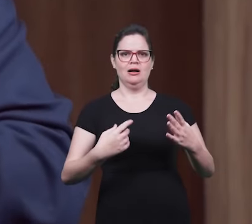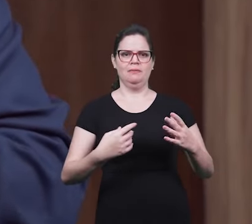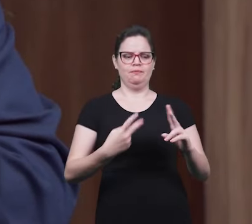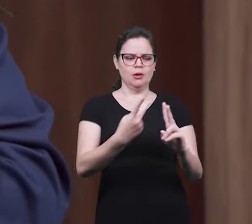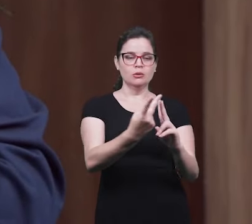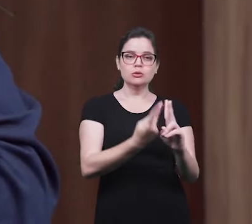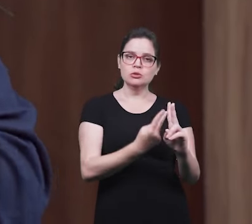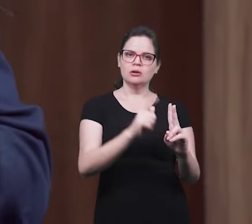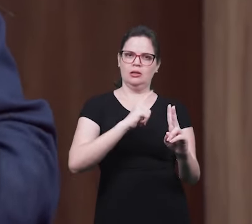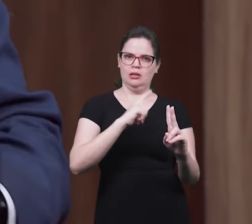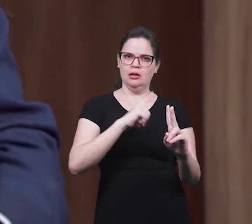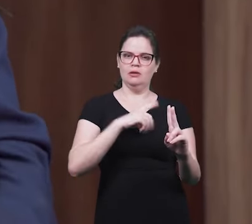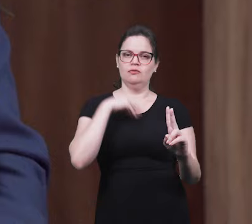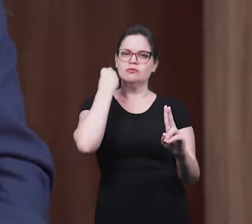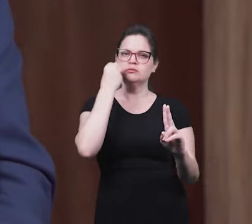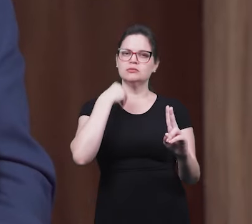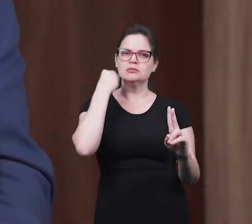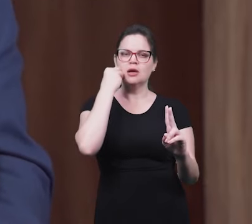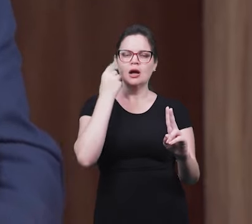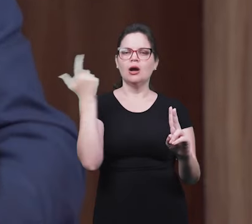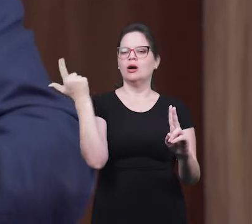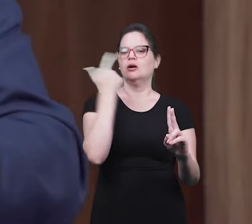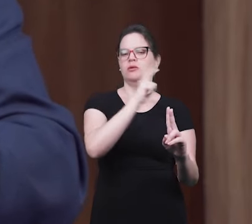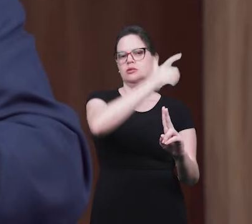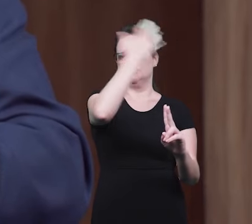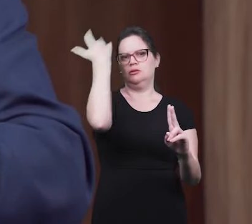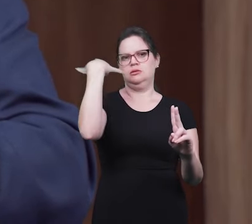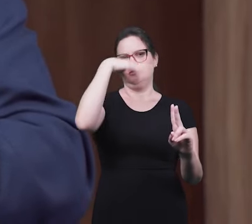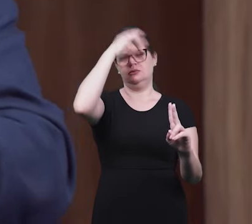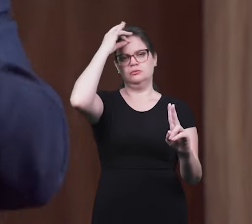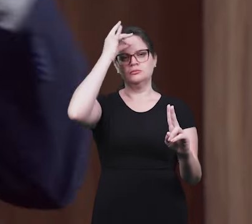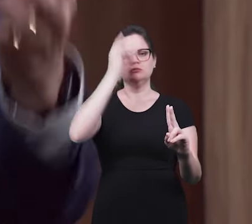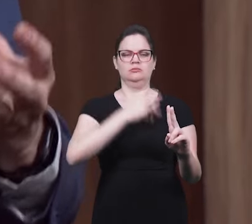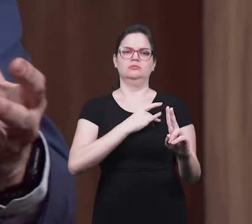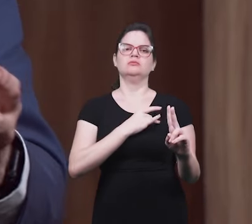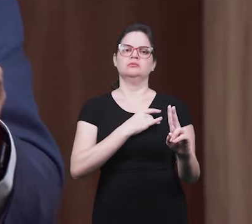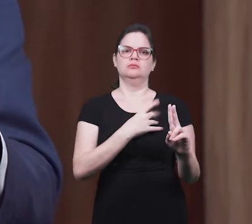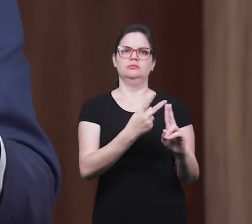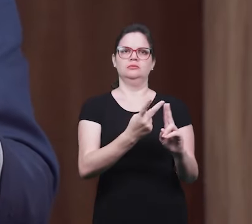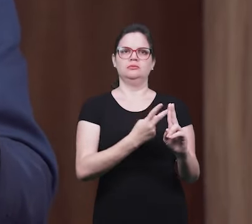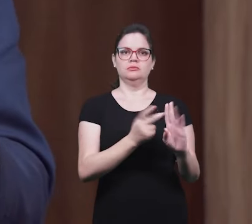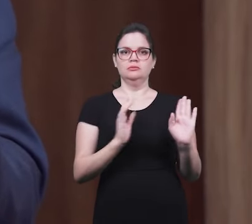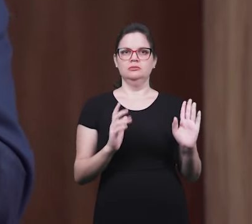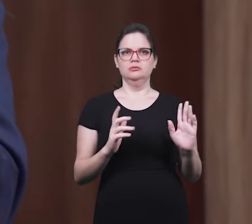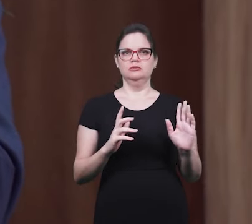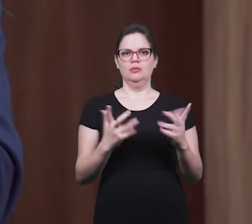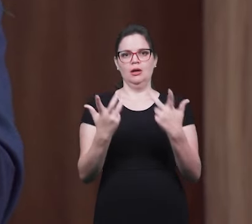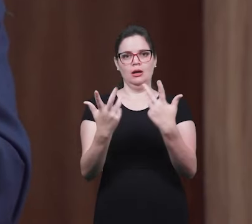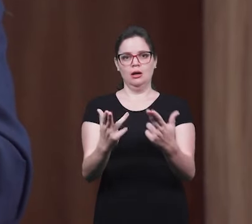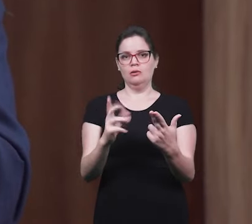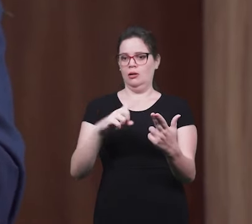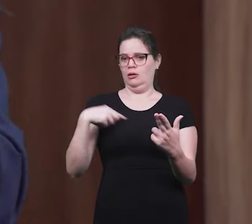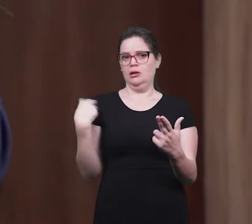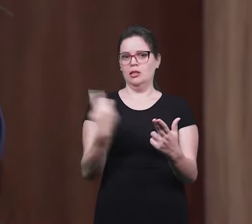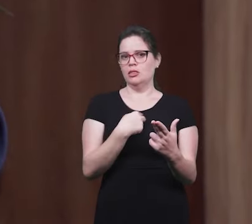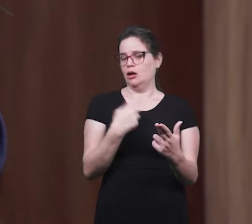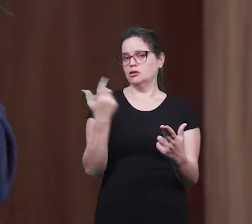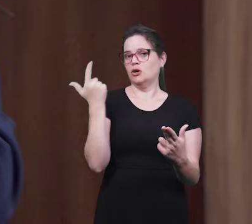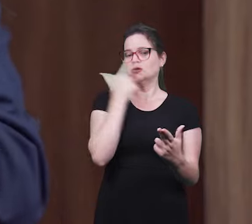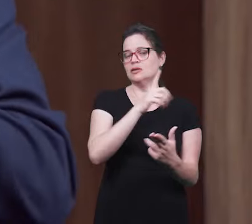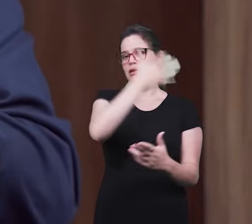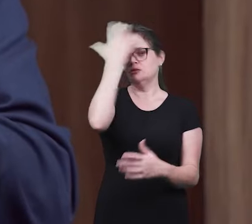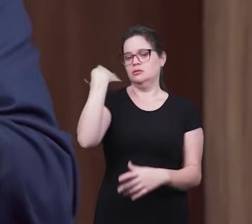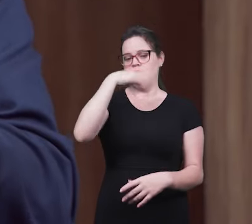bênção? Queremos não, nós precisamos da bênção. Necessitamos do Espírito Santo. Nós vamos alcançar como? Começa com a